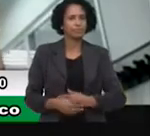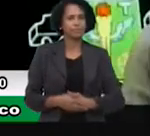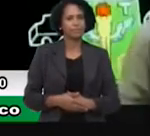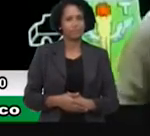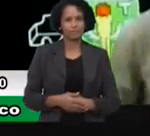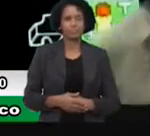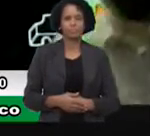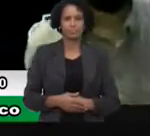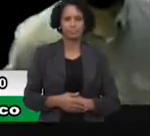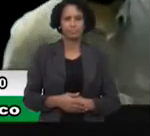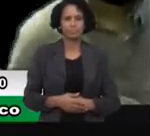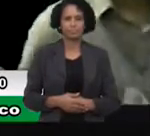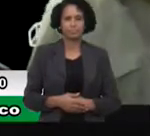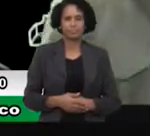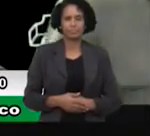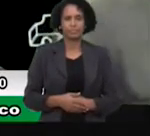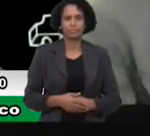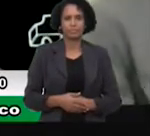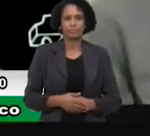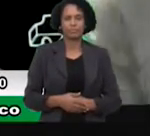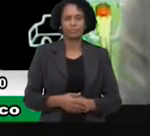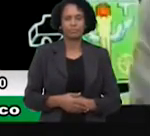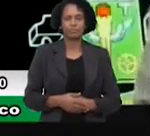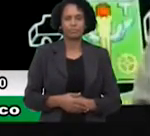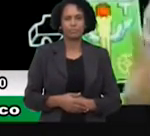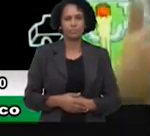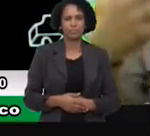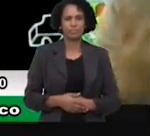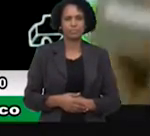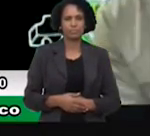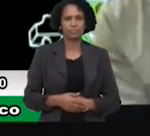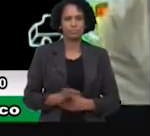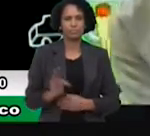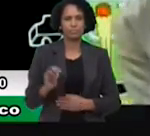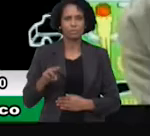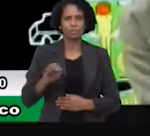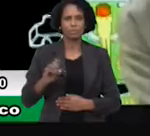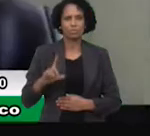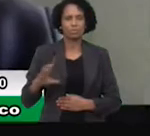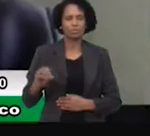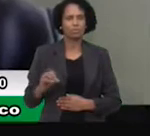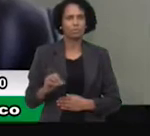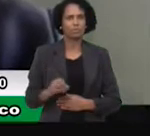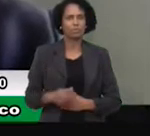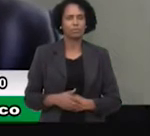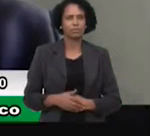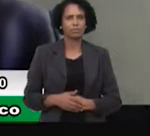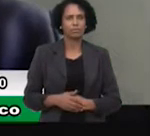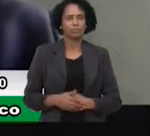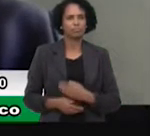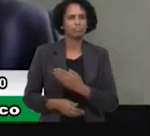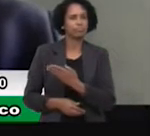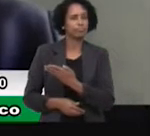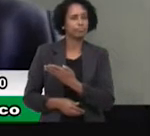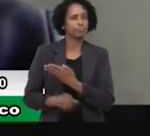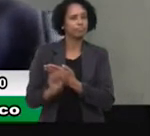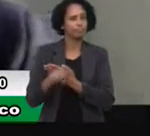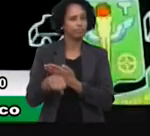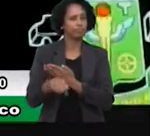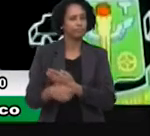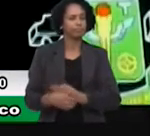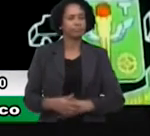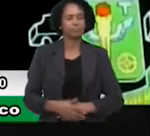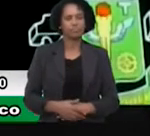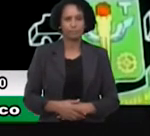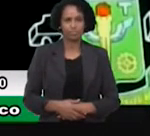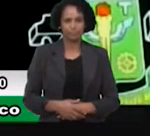nobre vereador Alex da Academia. Nobre vereador, Toniolo, como vota, Vossa Excelência? Voto sim, secretário. Registrado o voto sim do nobre